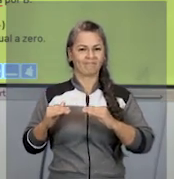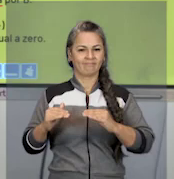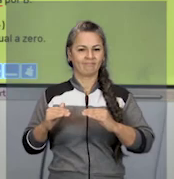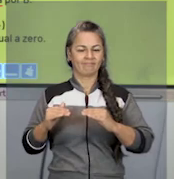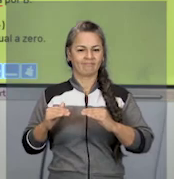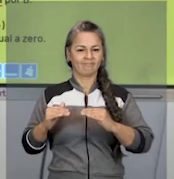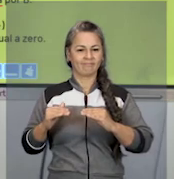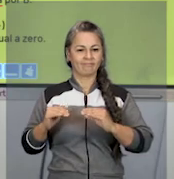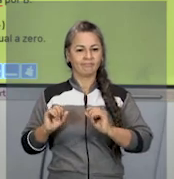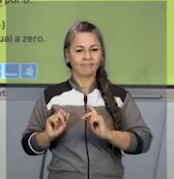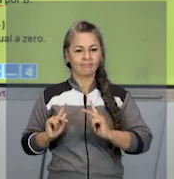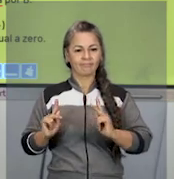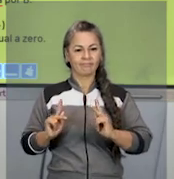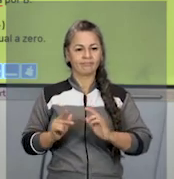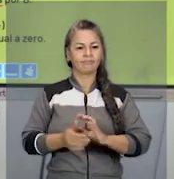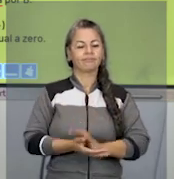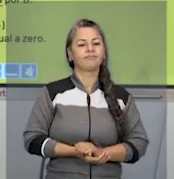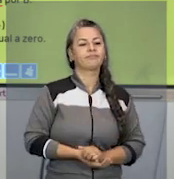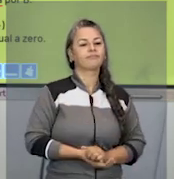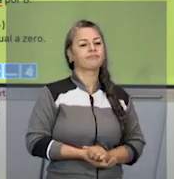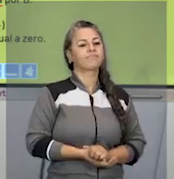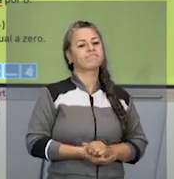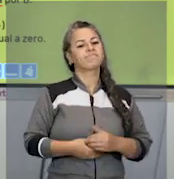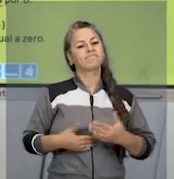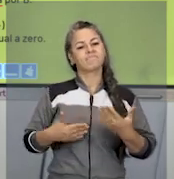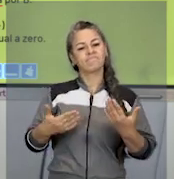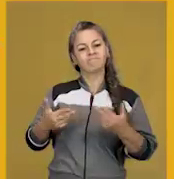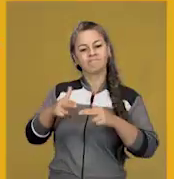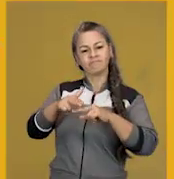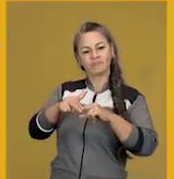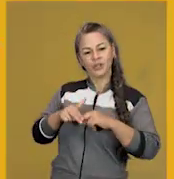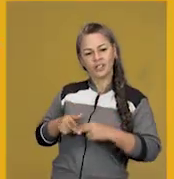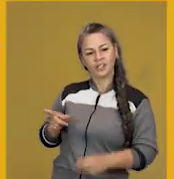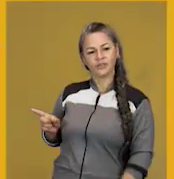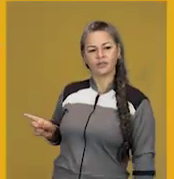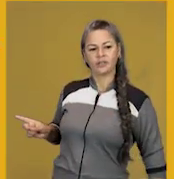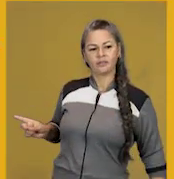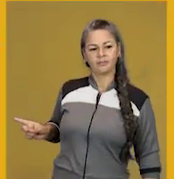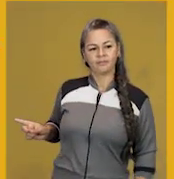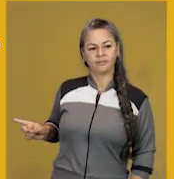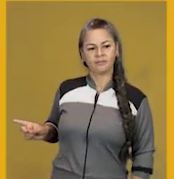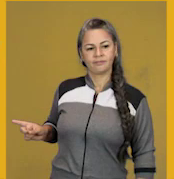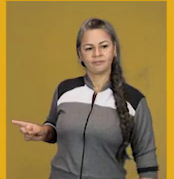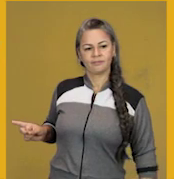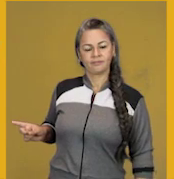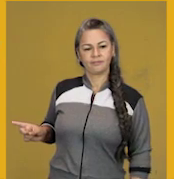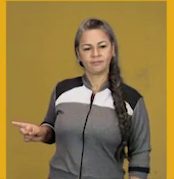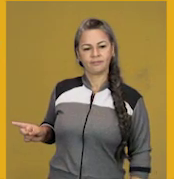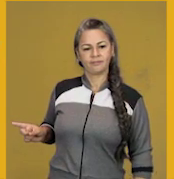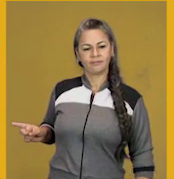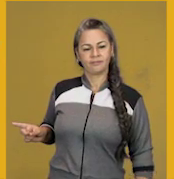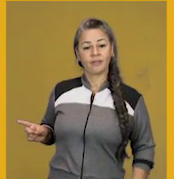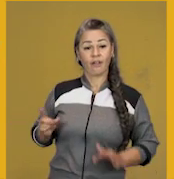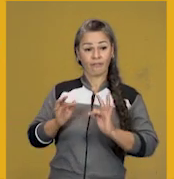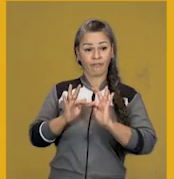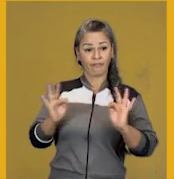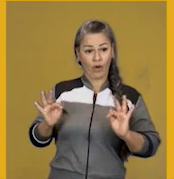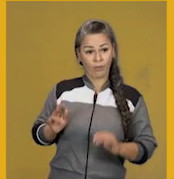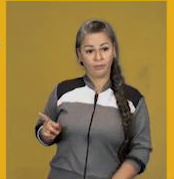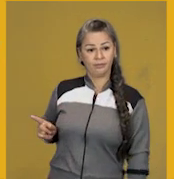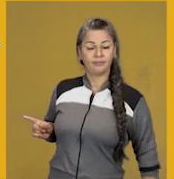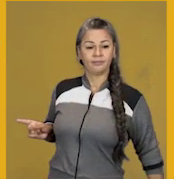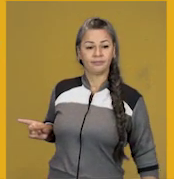eles, correto? Ok, então a quantidade de calor cedido vai ser considerada